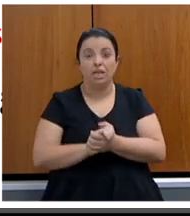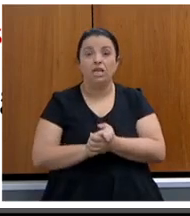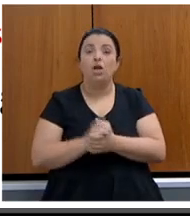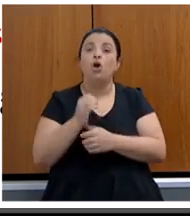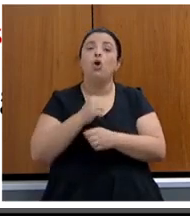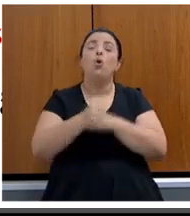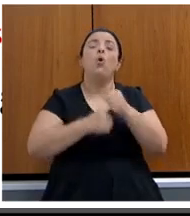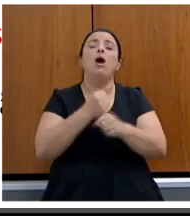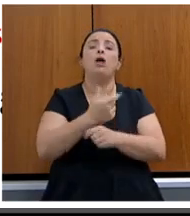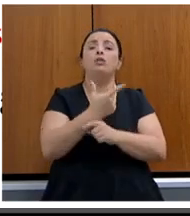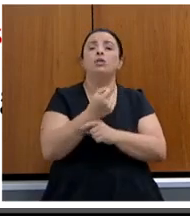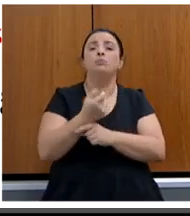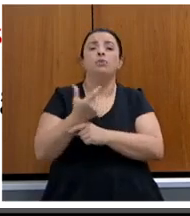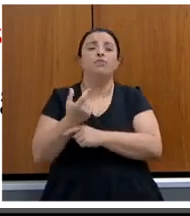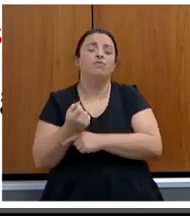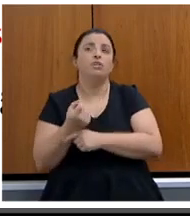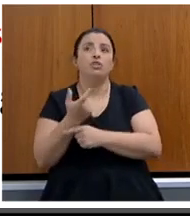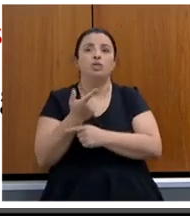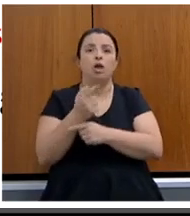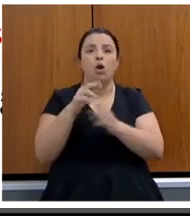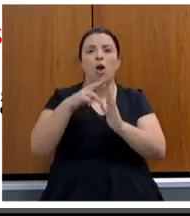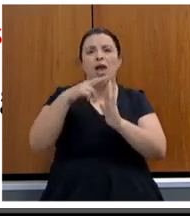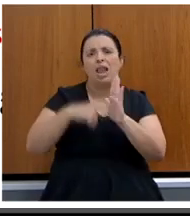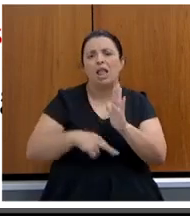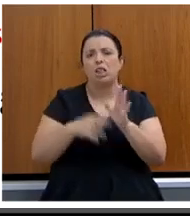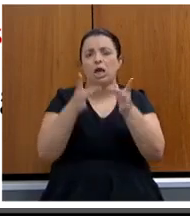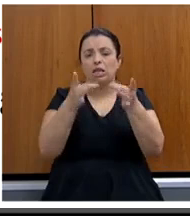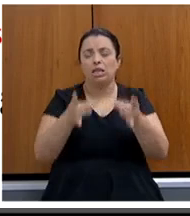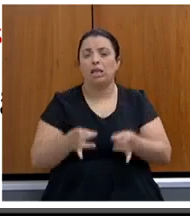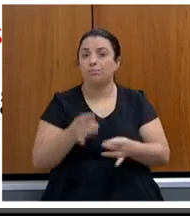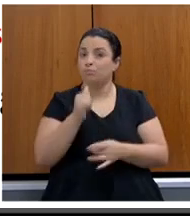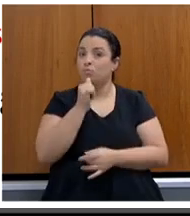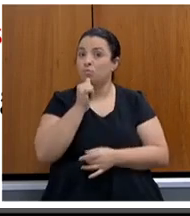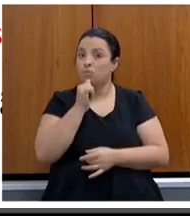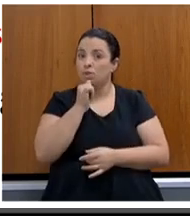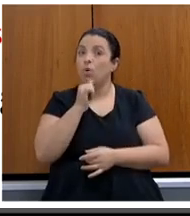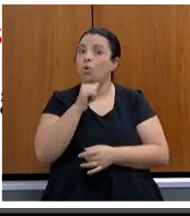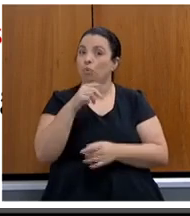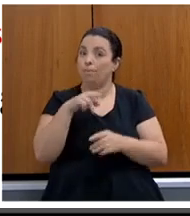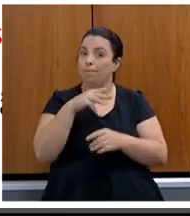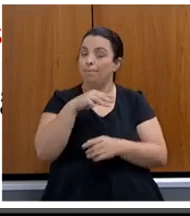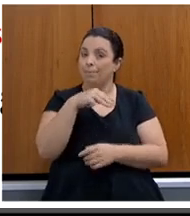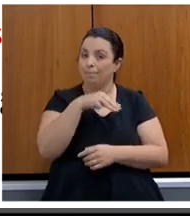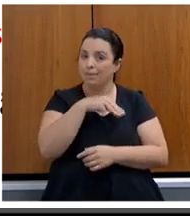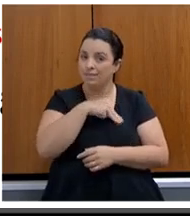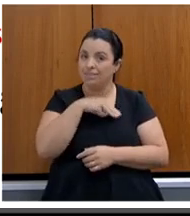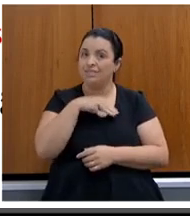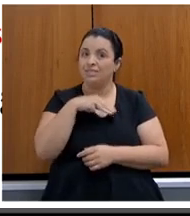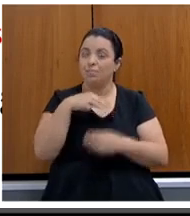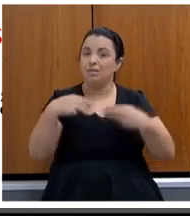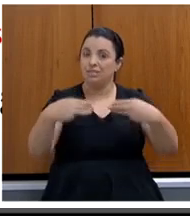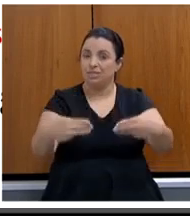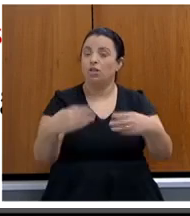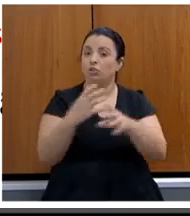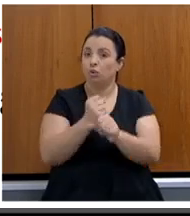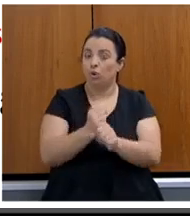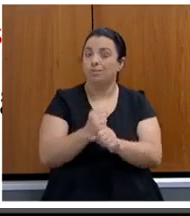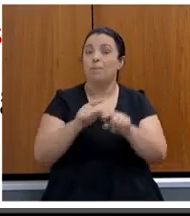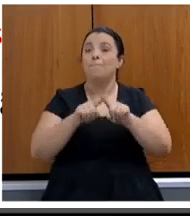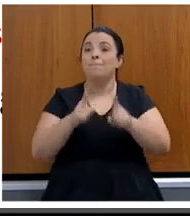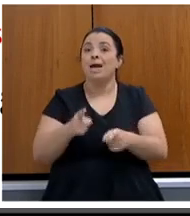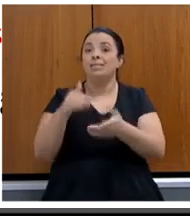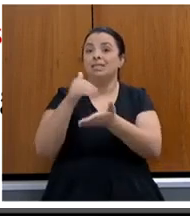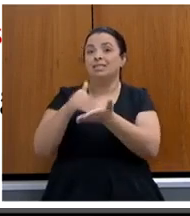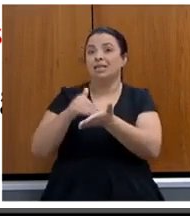da do ministério é de contas mais nós temos os dados que são da Secretaria de Estado da Fazenda um